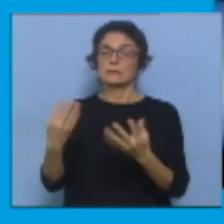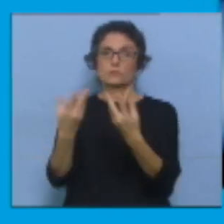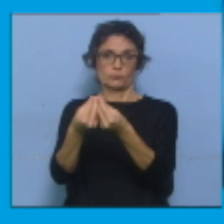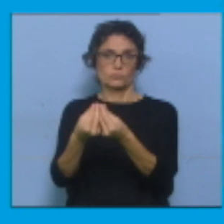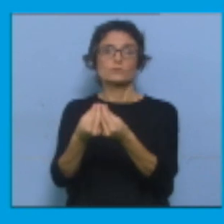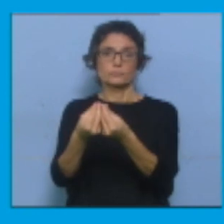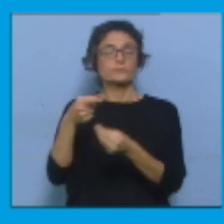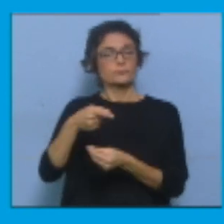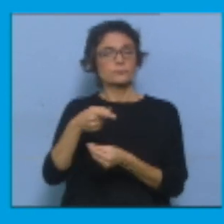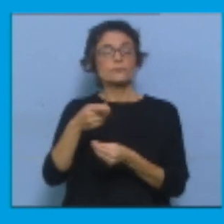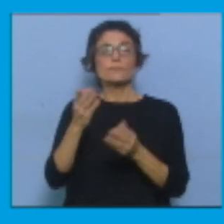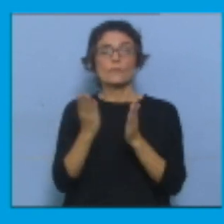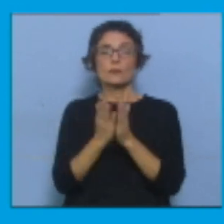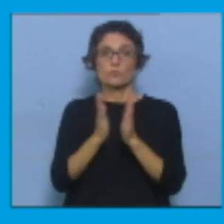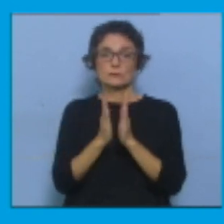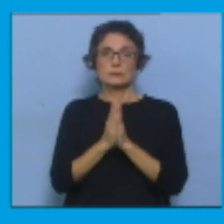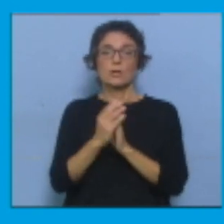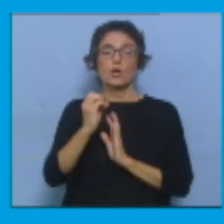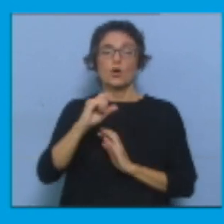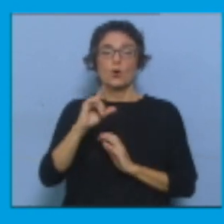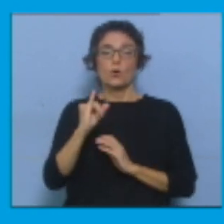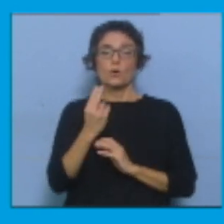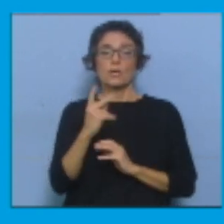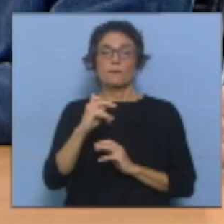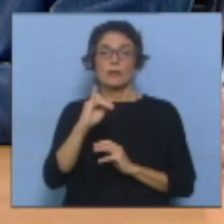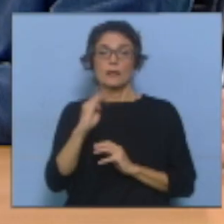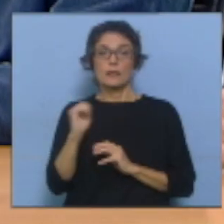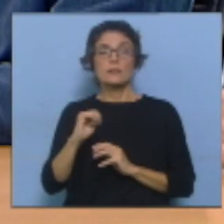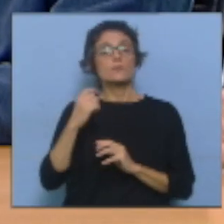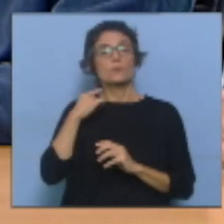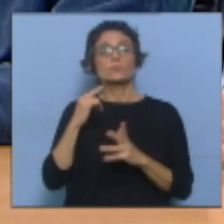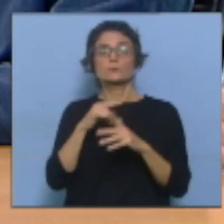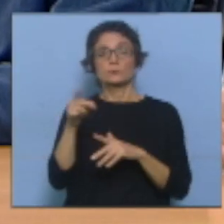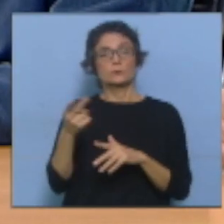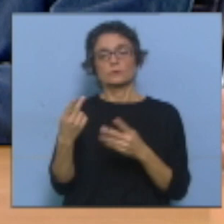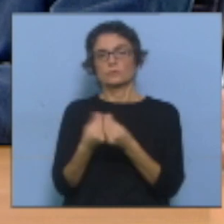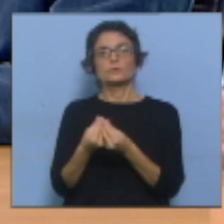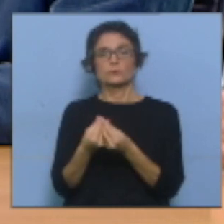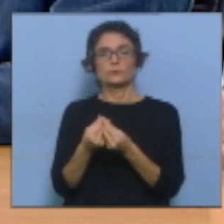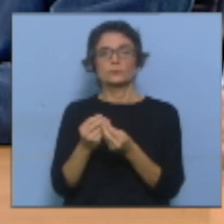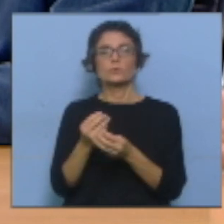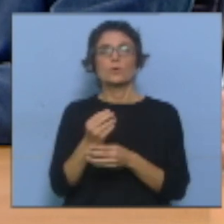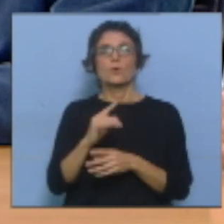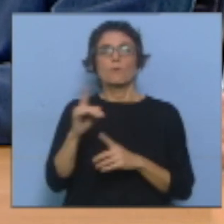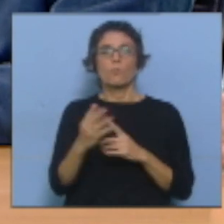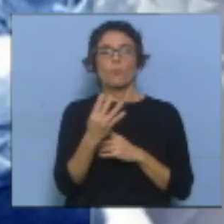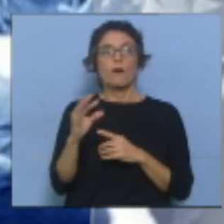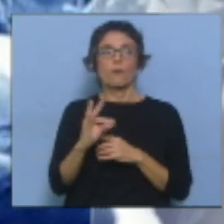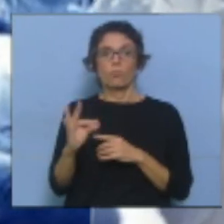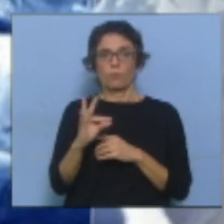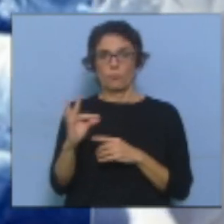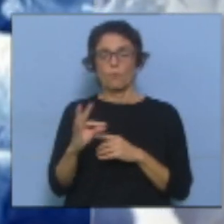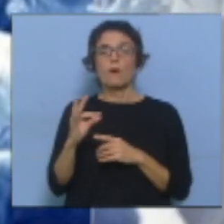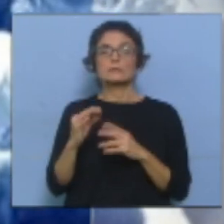atualmente no Seminário dos Olivais, no 4º ano, fazemos parte do curso de São João Maria Vianney, juntos. 4º ano do curso de Teologia, né?